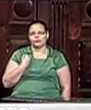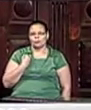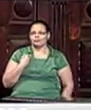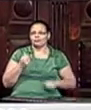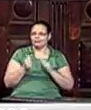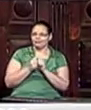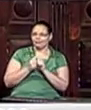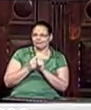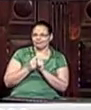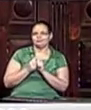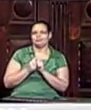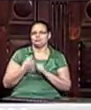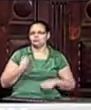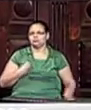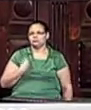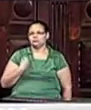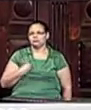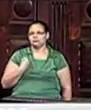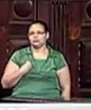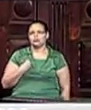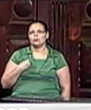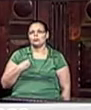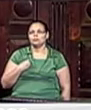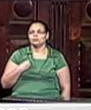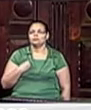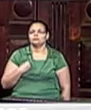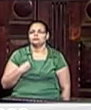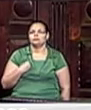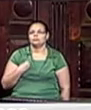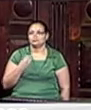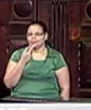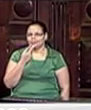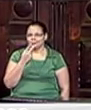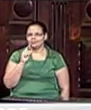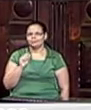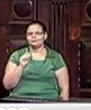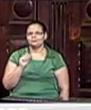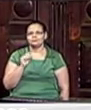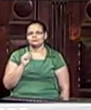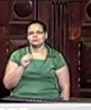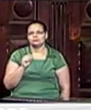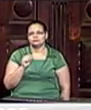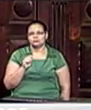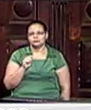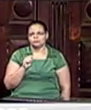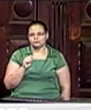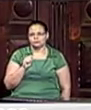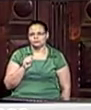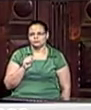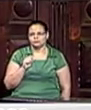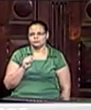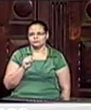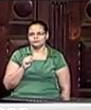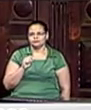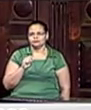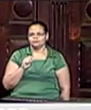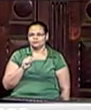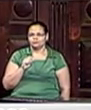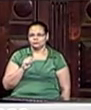convivi com o que eu chamo a ilusão constituinte.